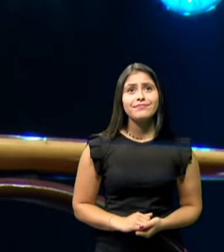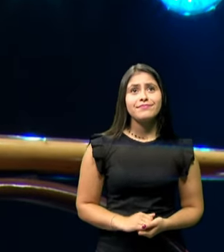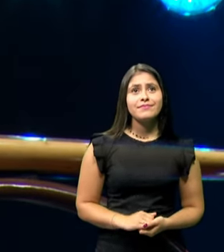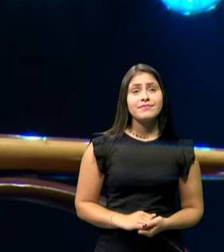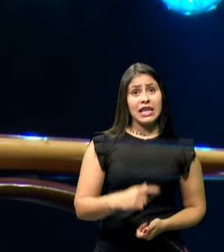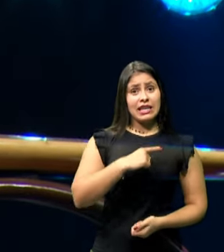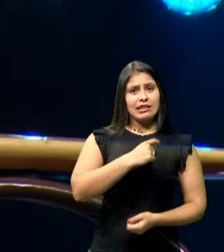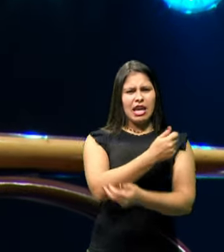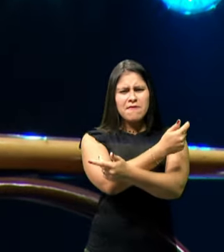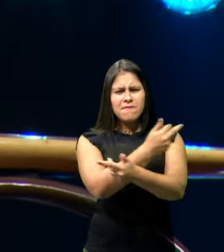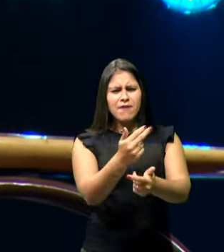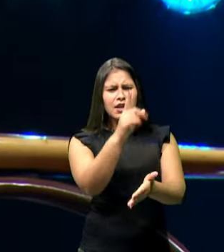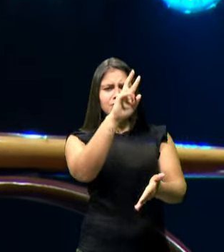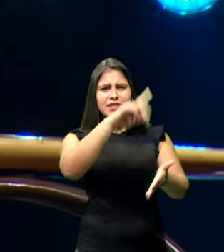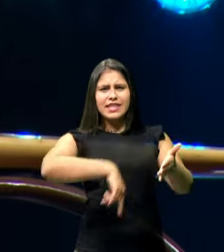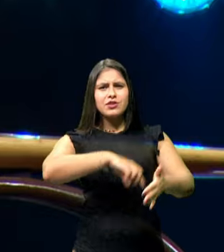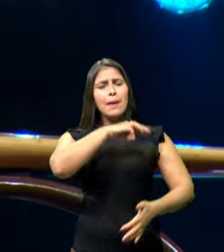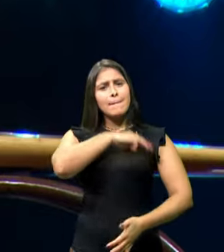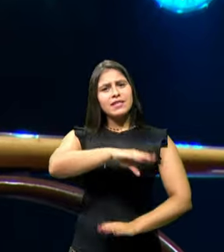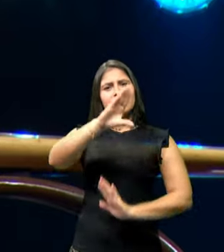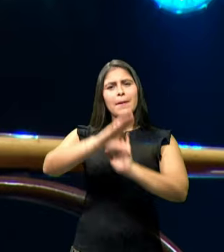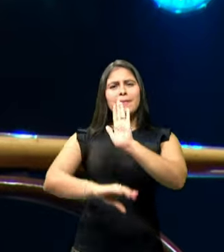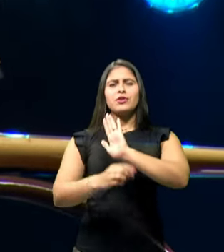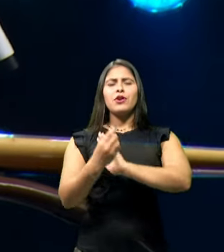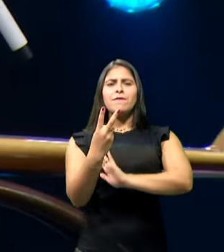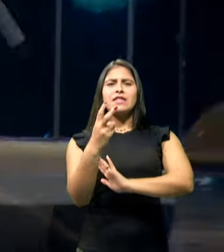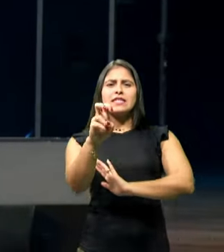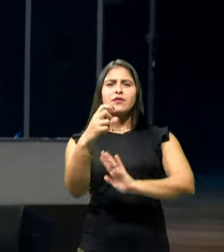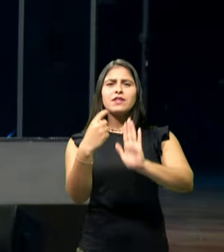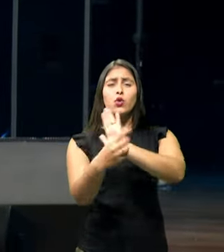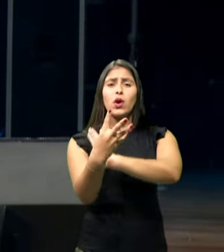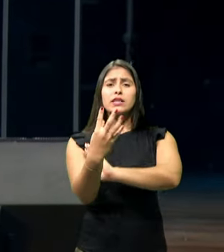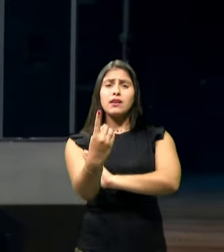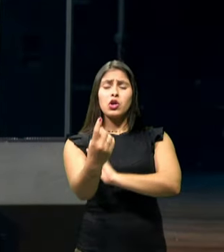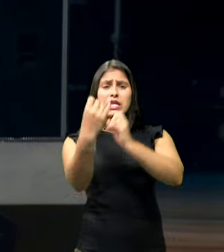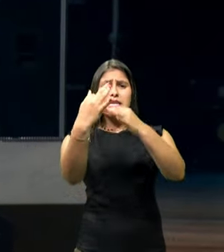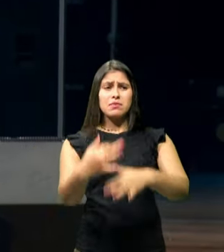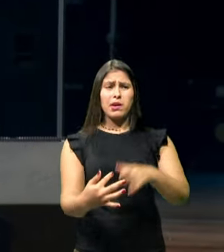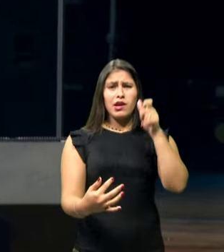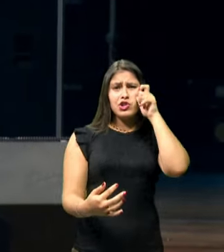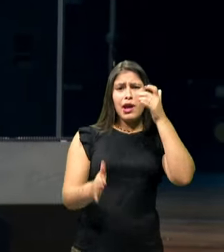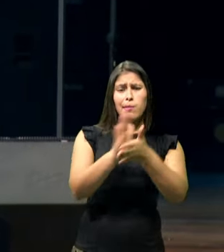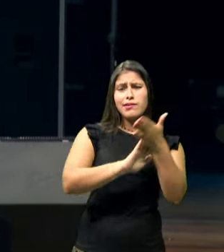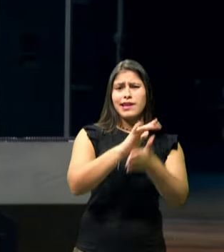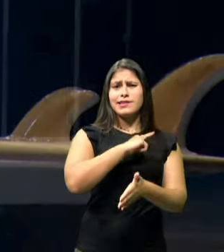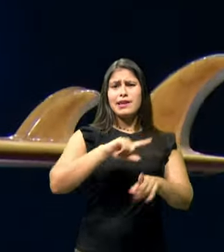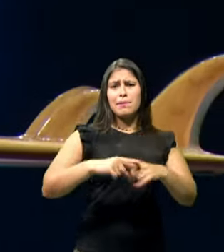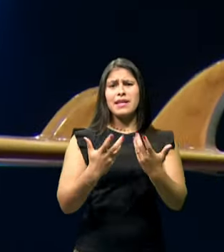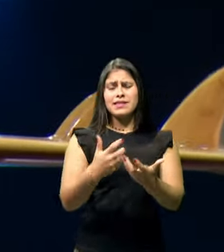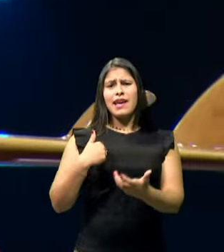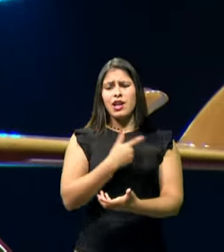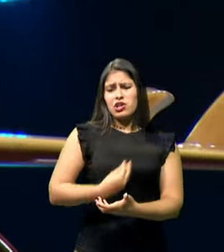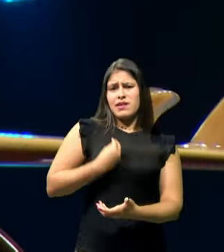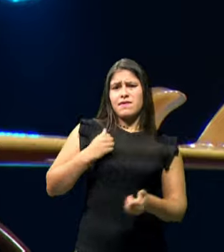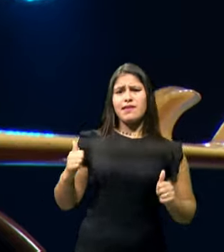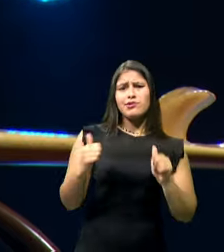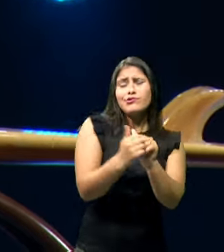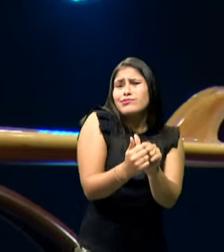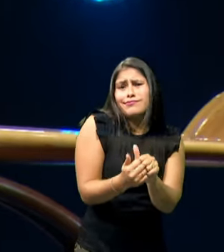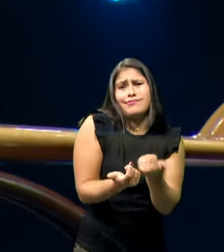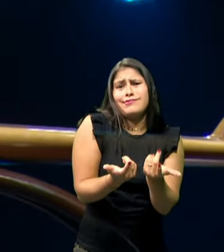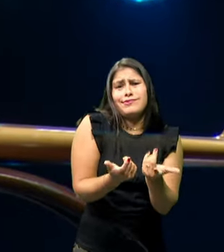Tem vários textos da Bíblia, Mateus 25, 41, ele não tem nada e ele quer carregar a gente com ele. Como ele não tem nada